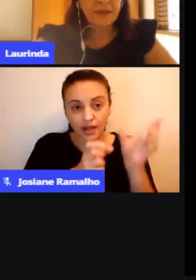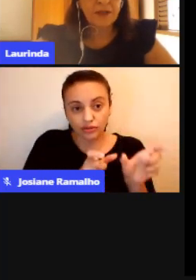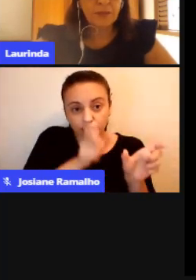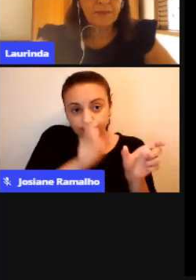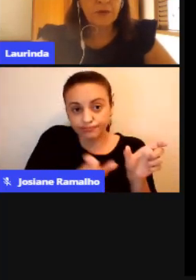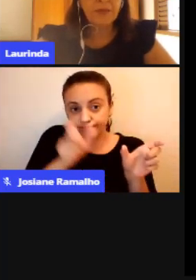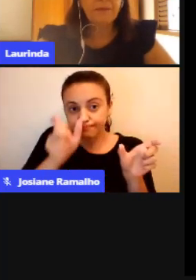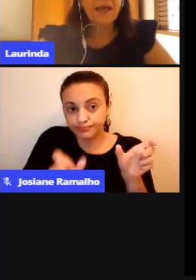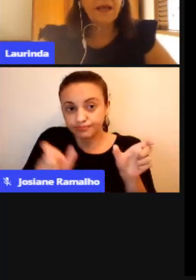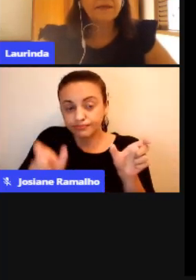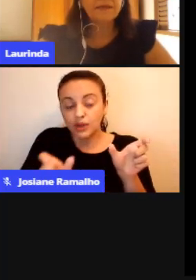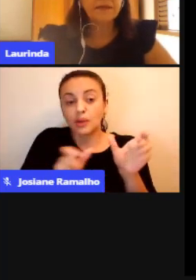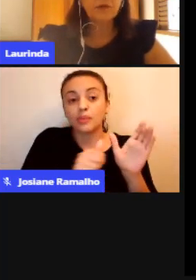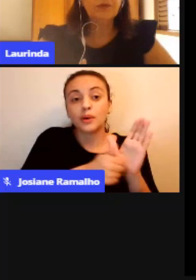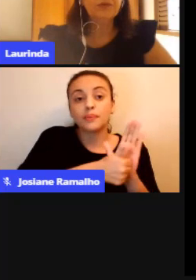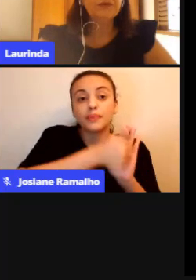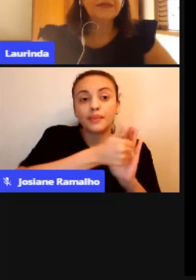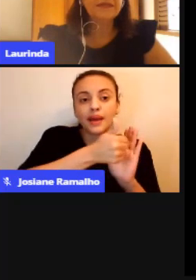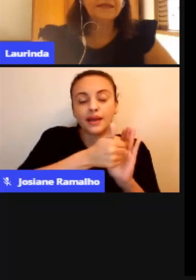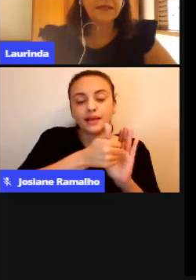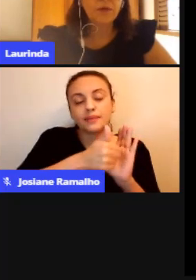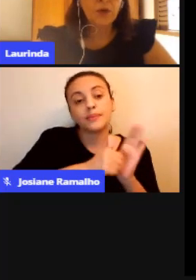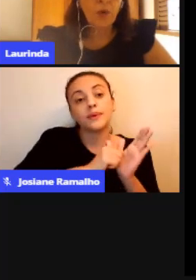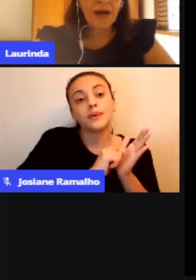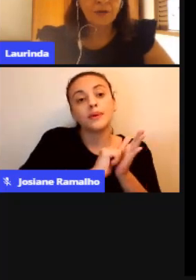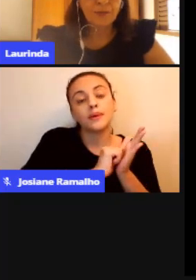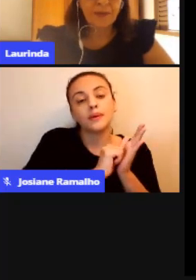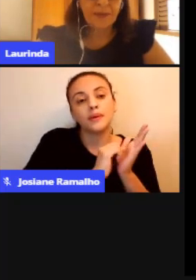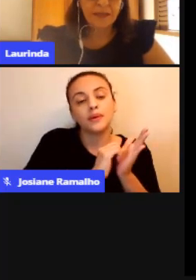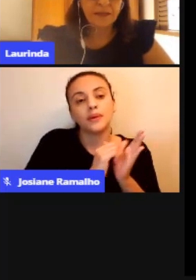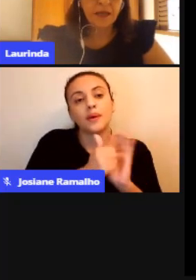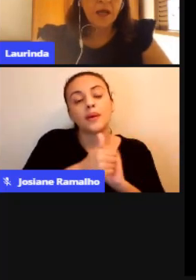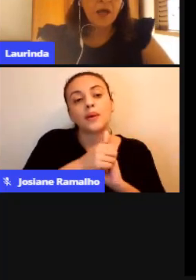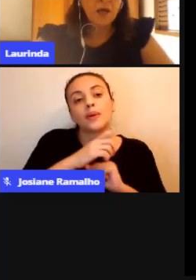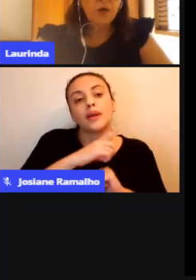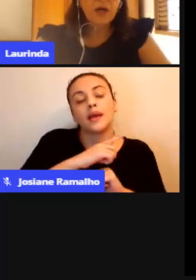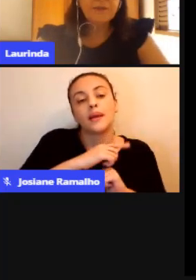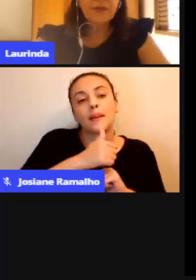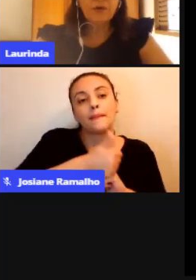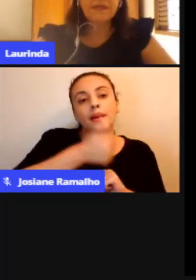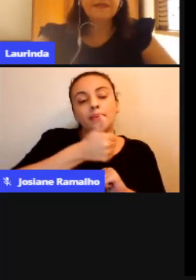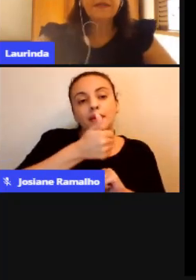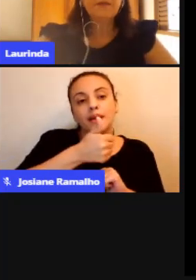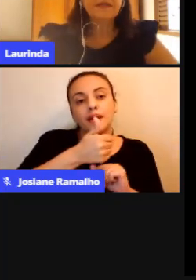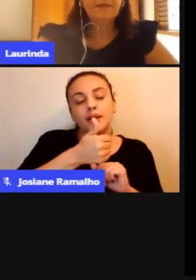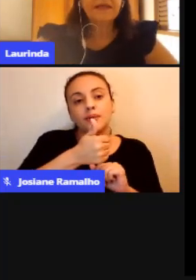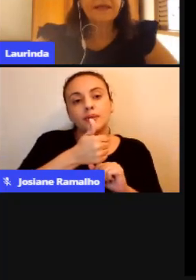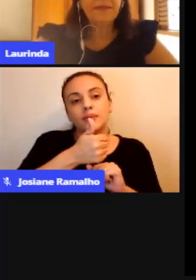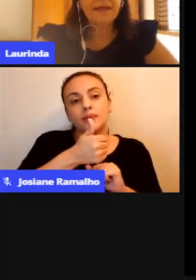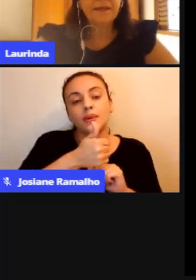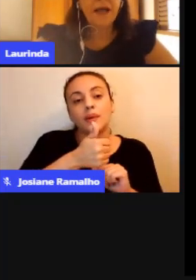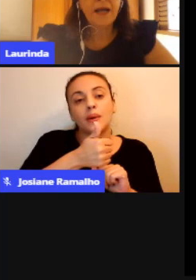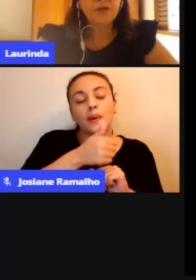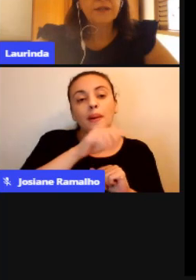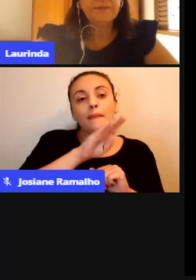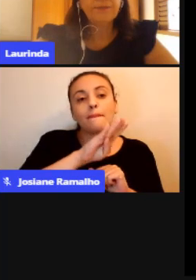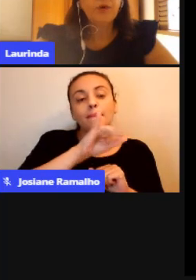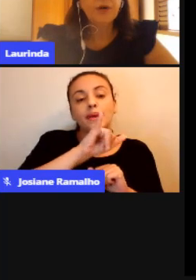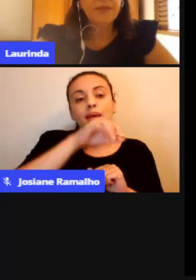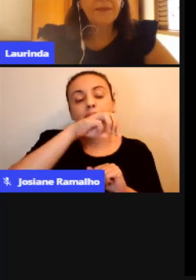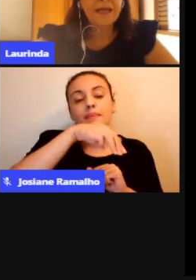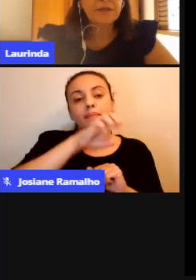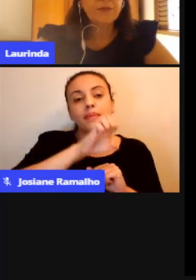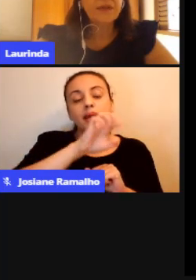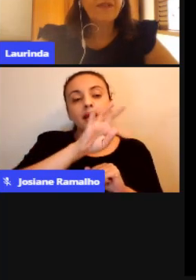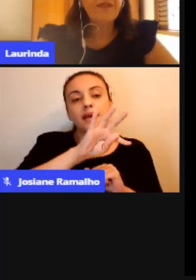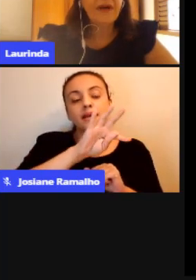habilidades para trabalhar no primeiro bimestre, segundo, terceiro e quarto bimestre. Nós priorizamos as habilidades